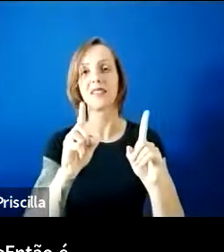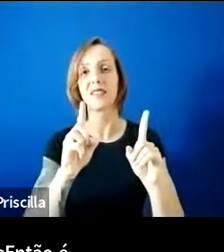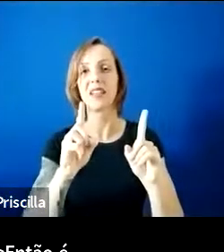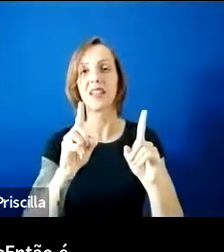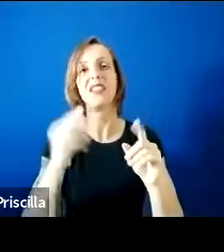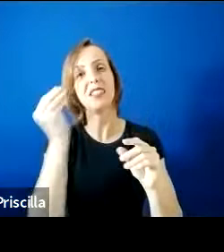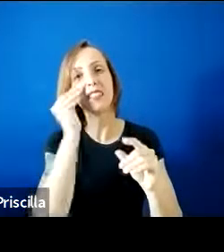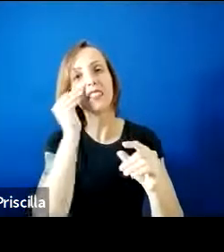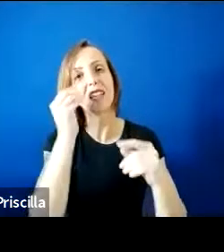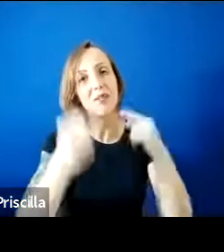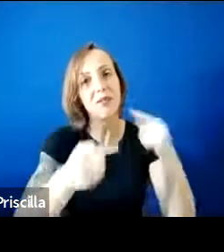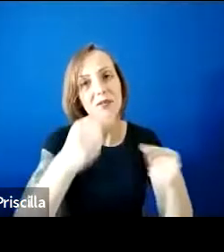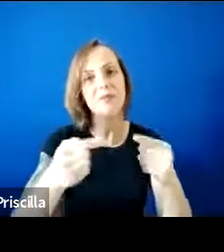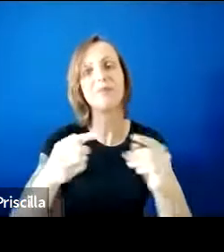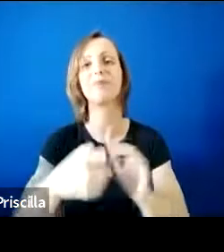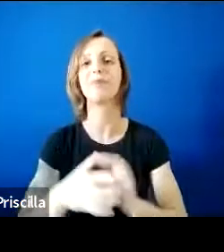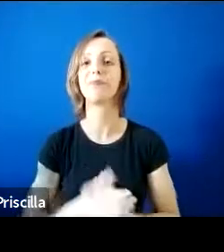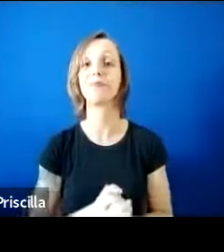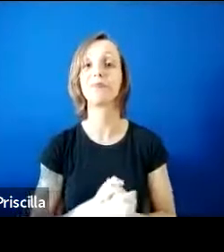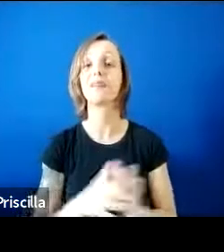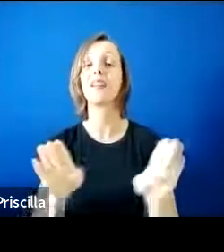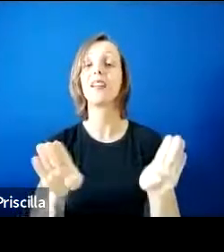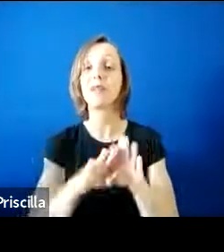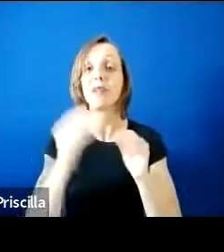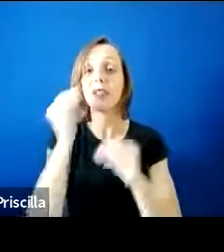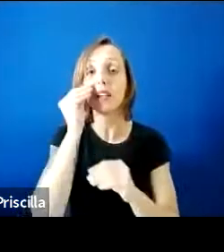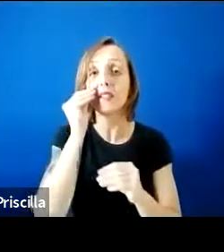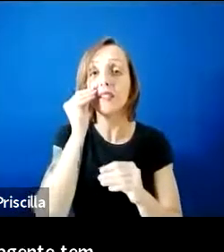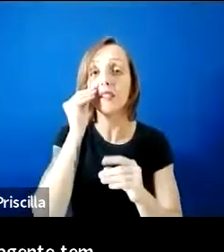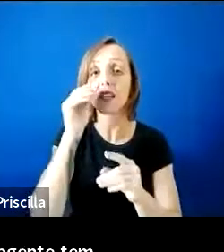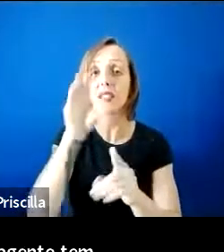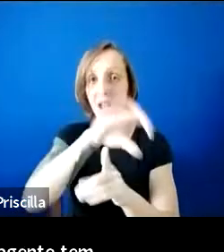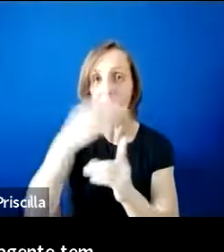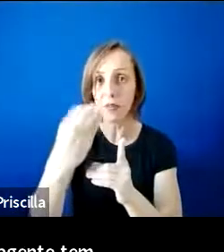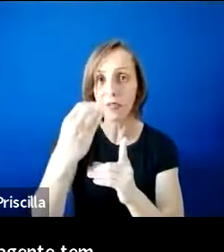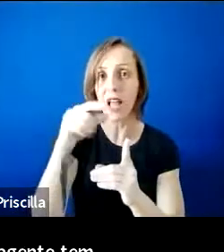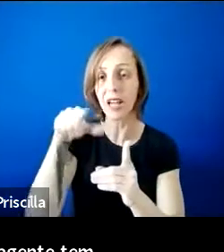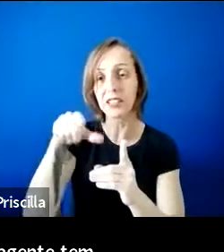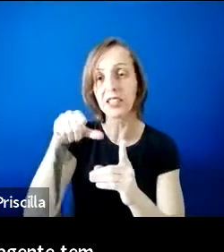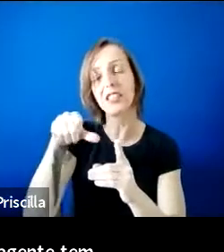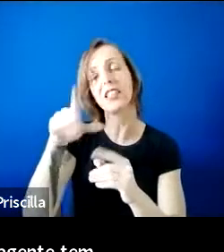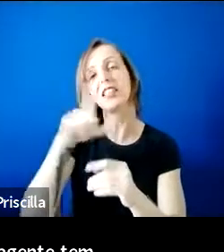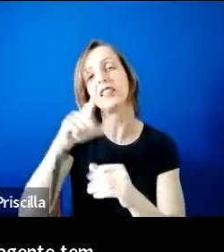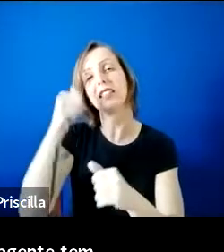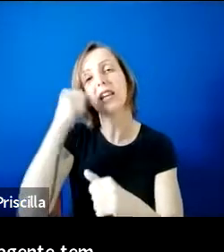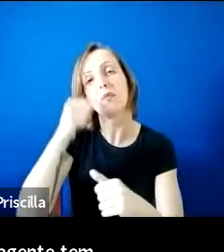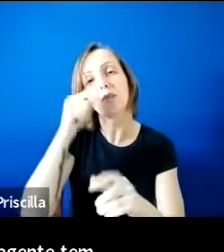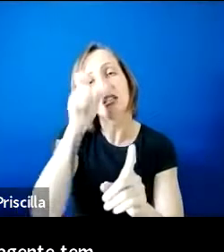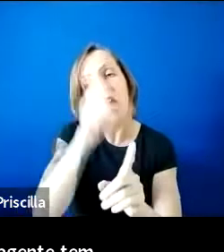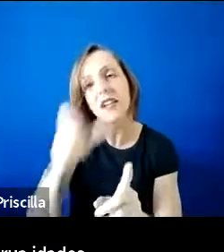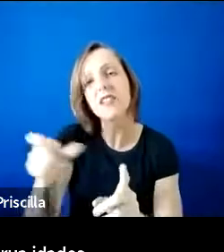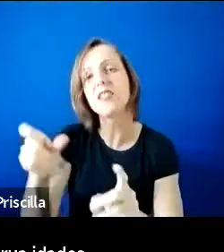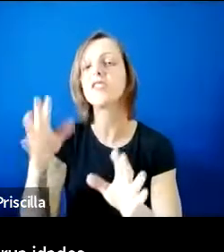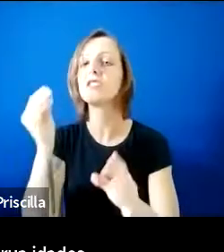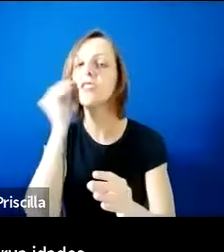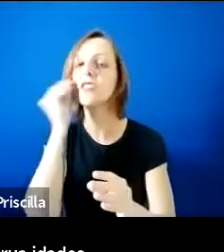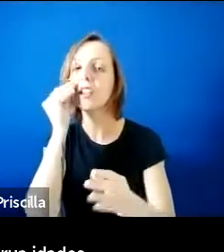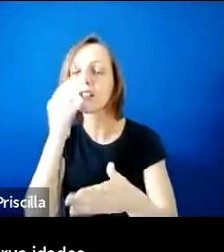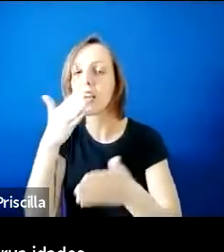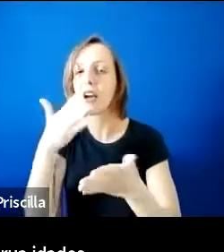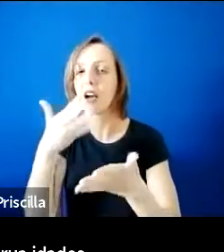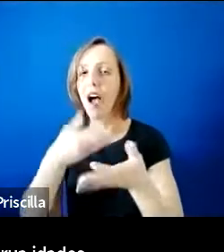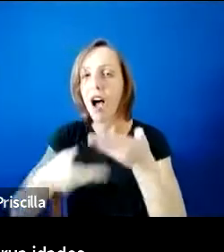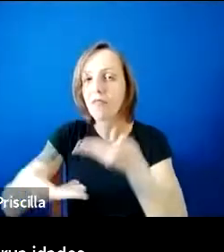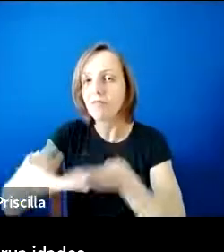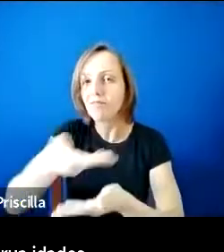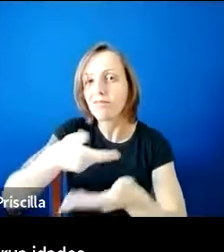tenta organizar as mulheres nas comunidades, e aí a gente convida as mulheres e chama as mulheres para